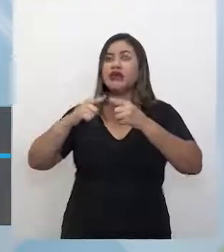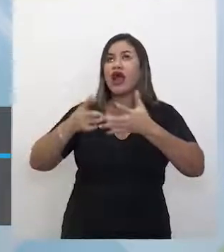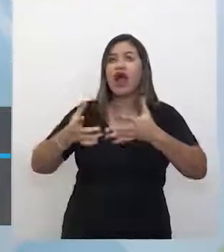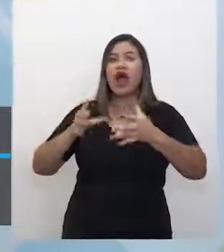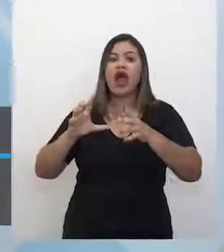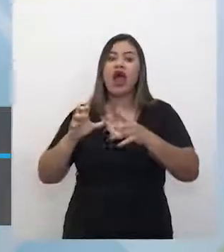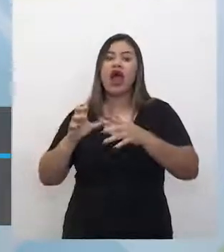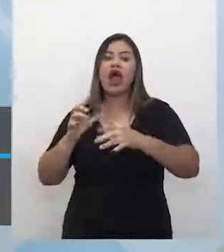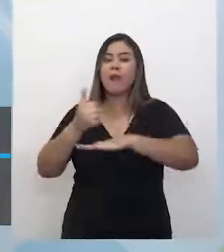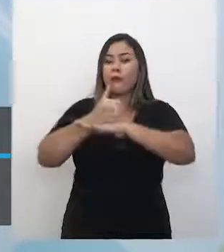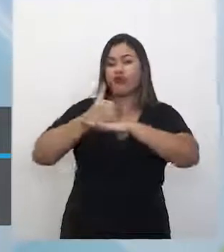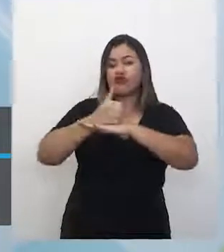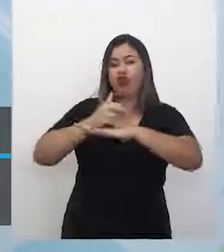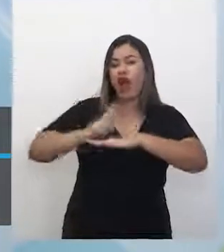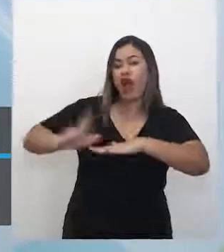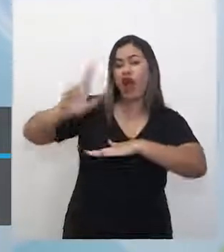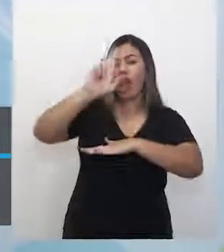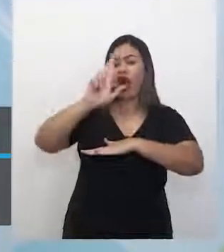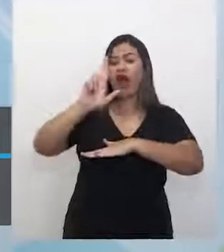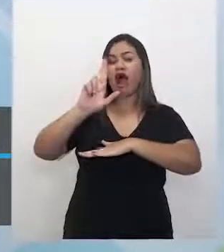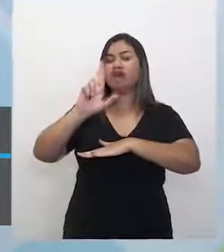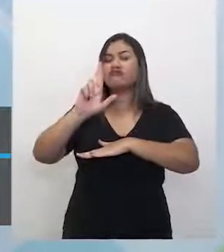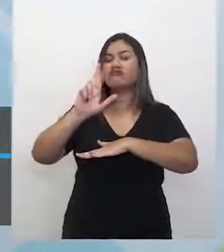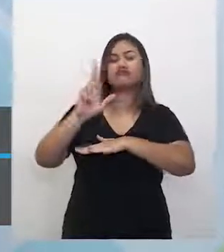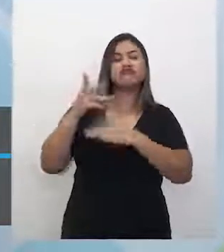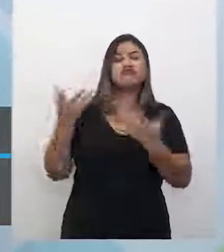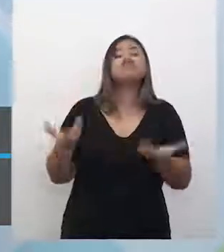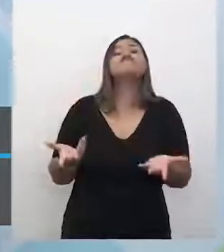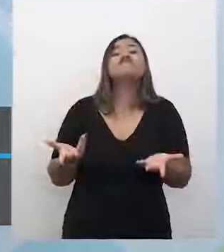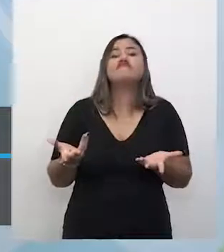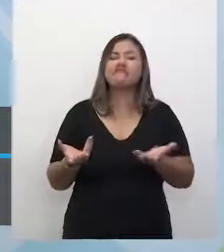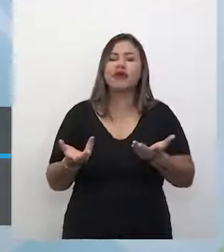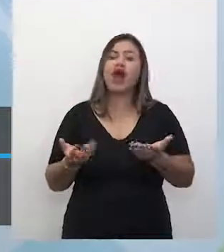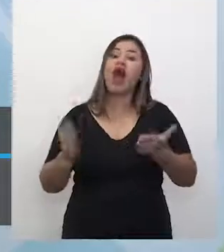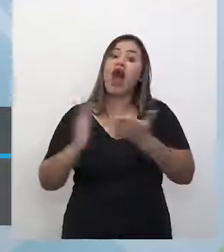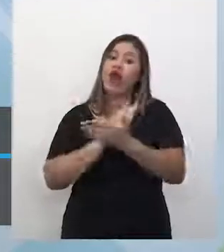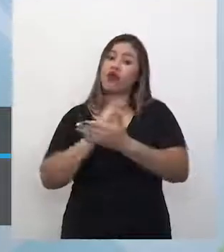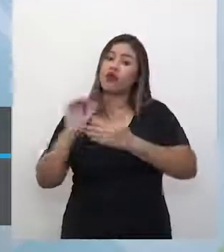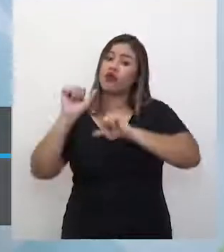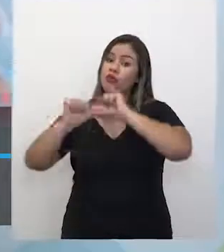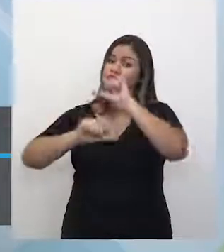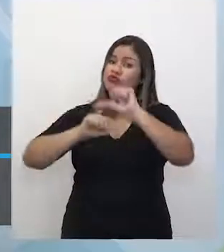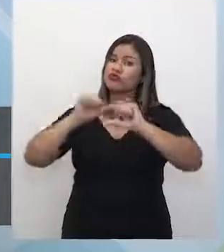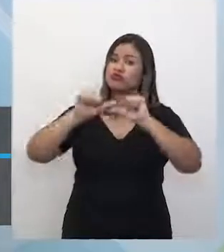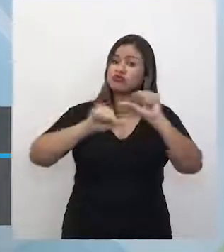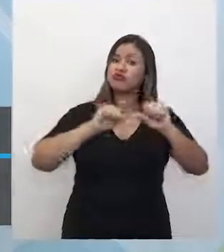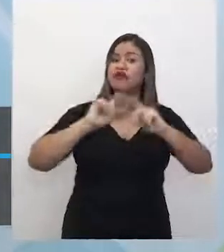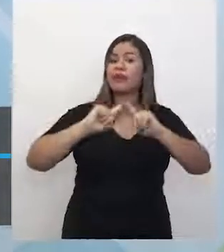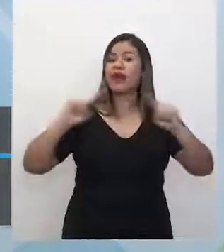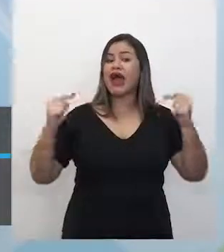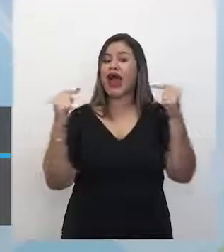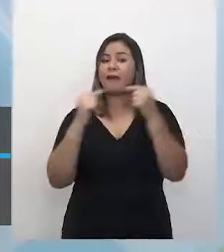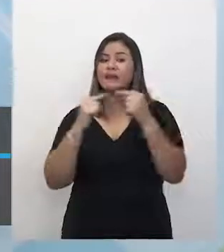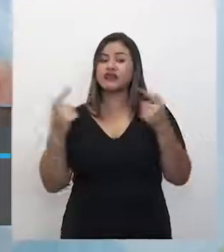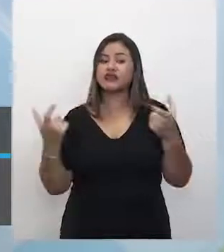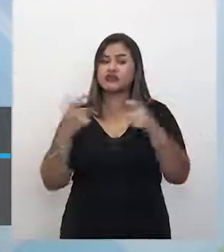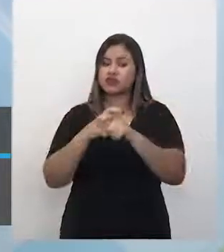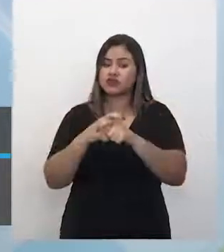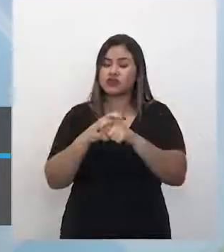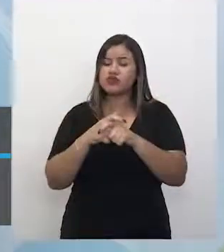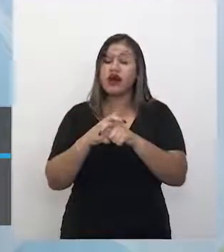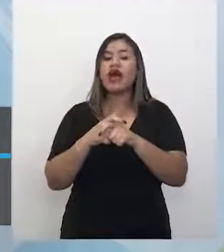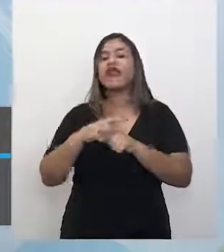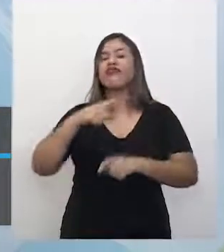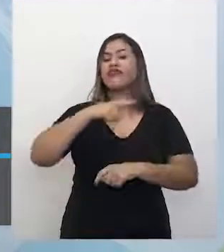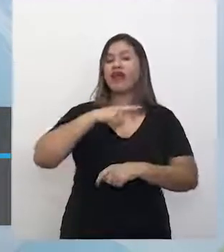maior voz, mulheres, enfim. As coisas estão mudando, mas ainda são tratados como minorias, né? Ainda sofrem